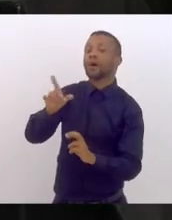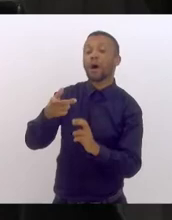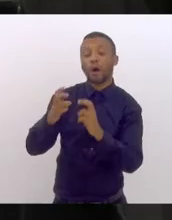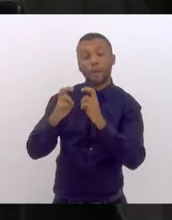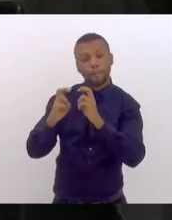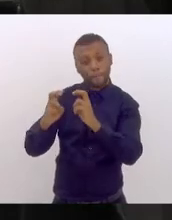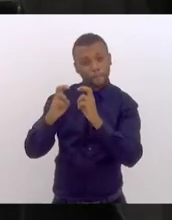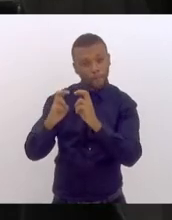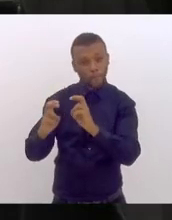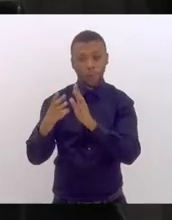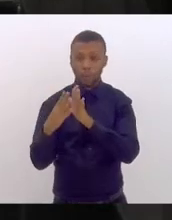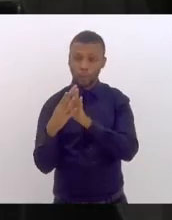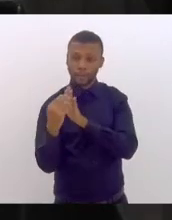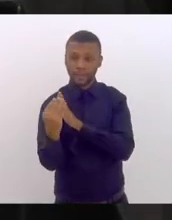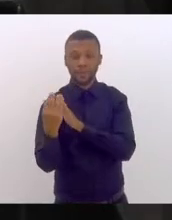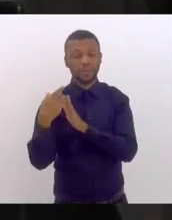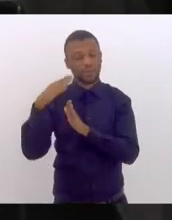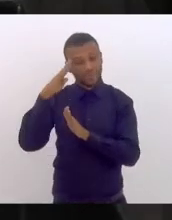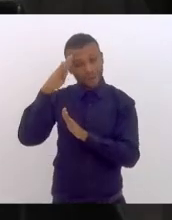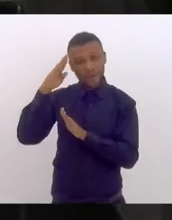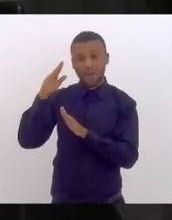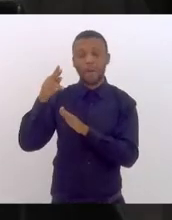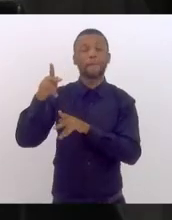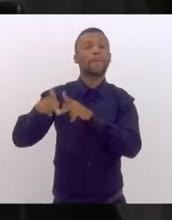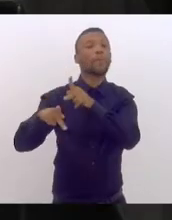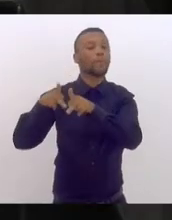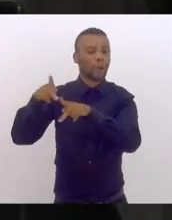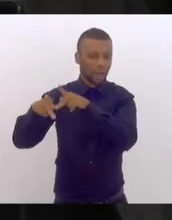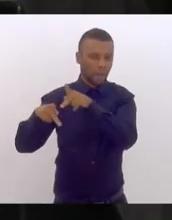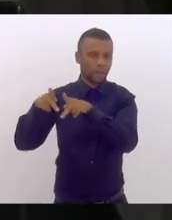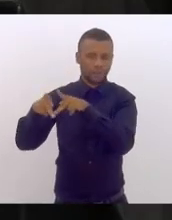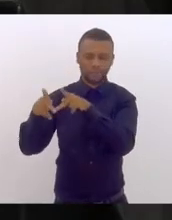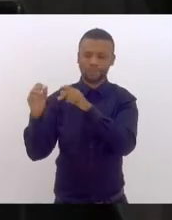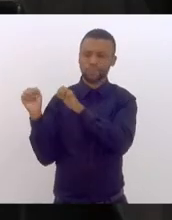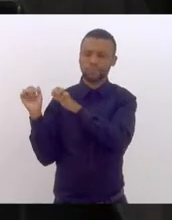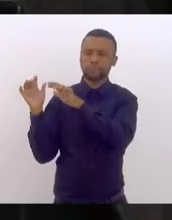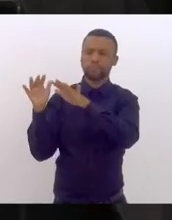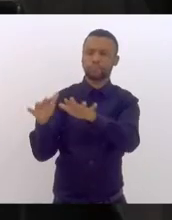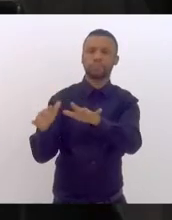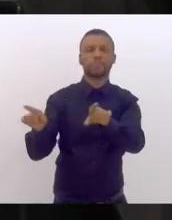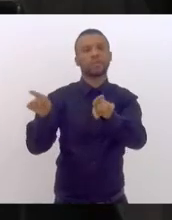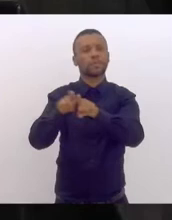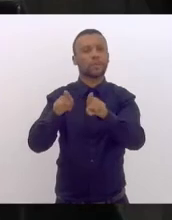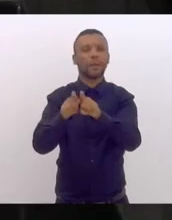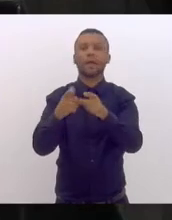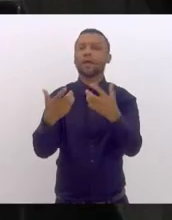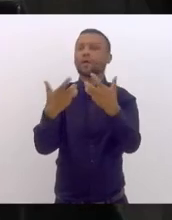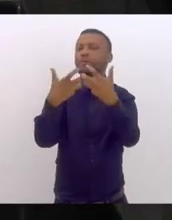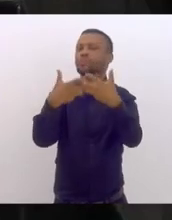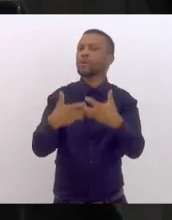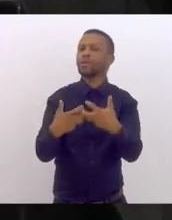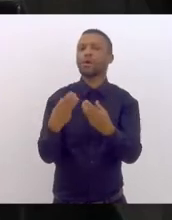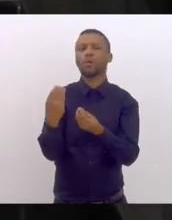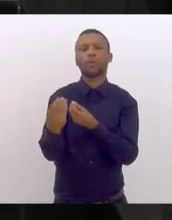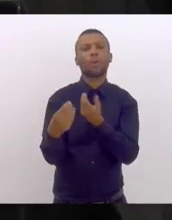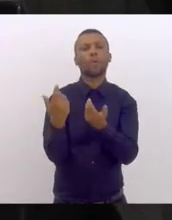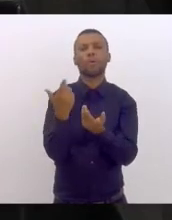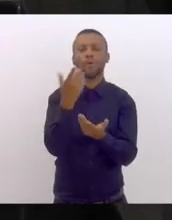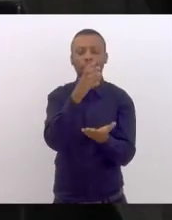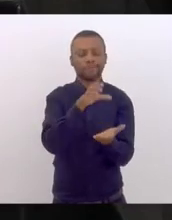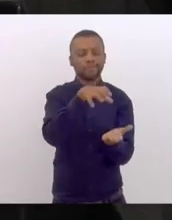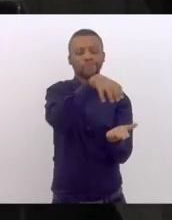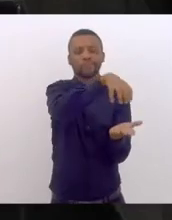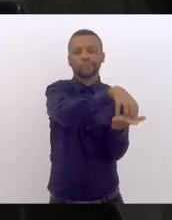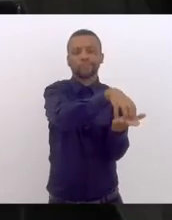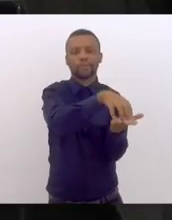modal de transporte mais popular como também funciona como uma espécie de eixo Metropolitano